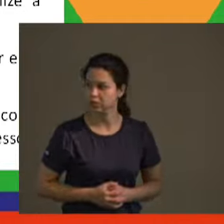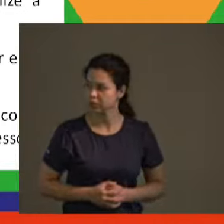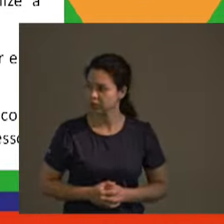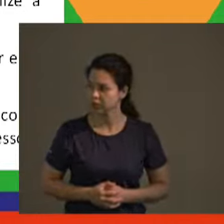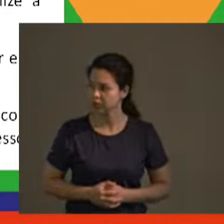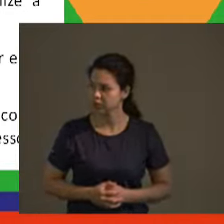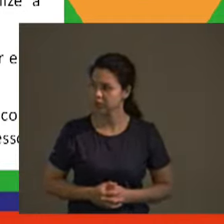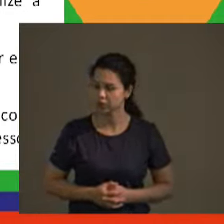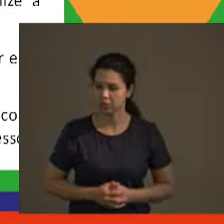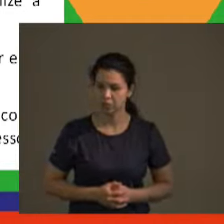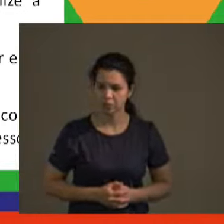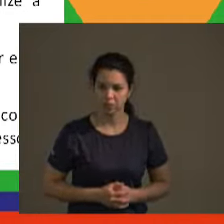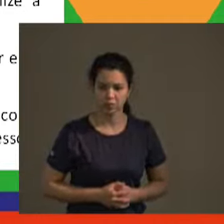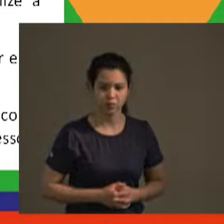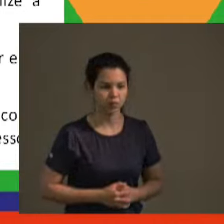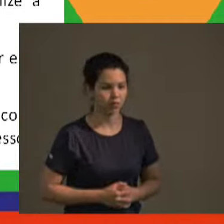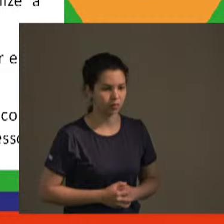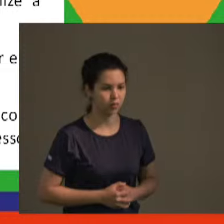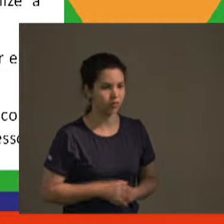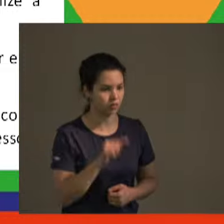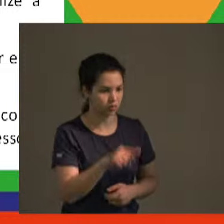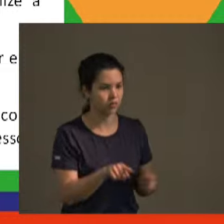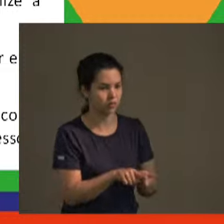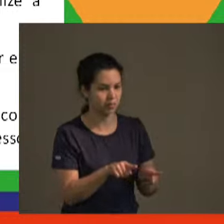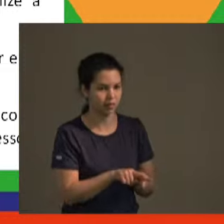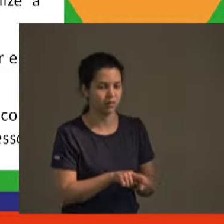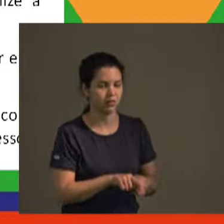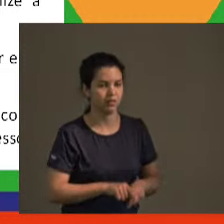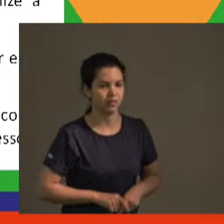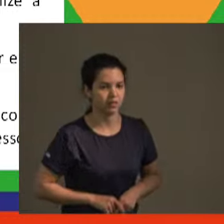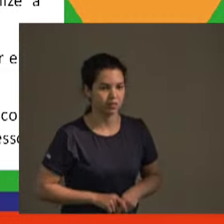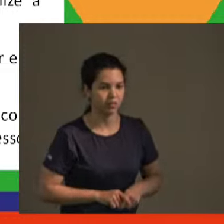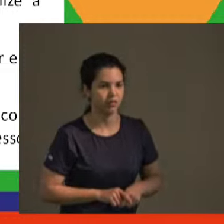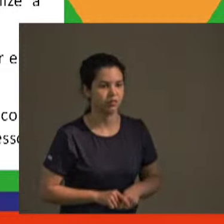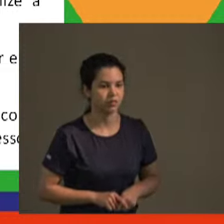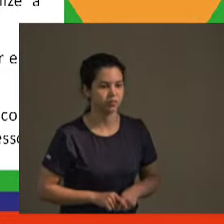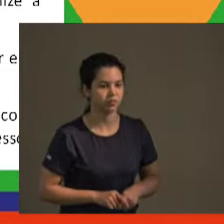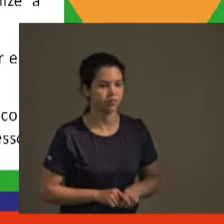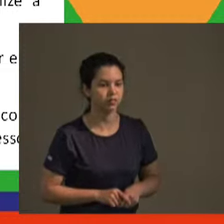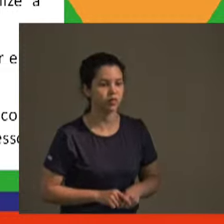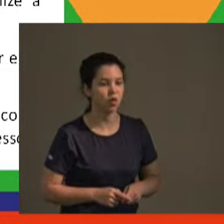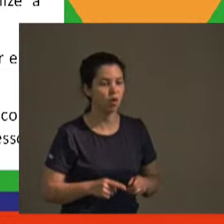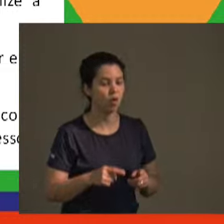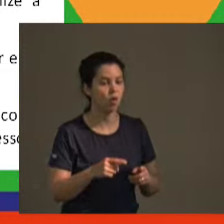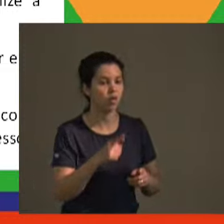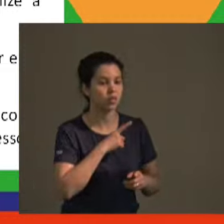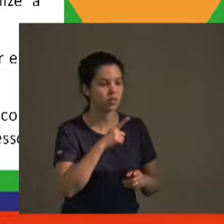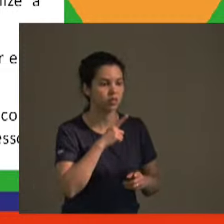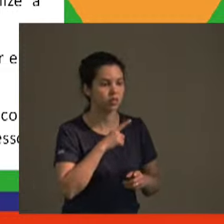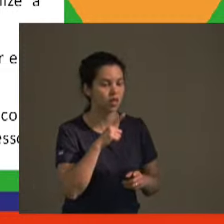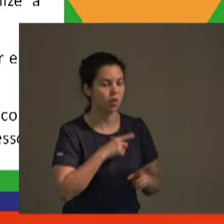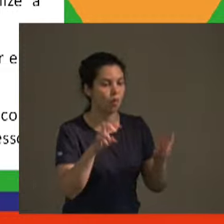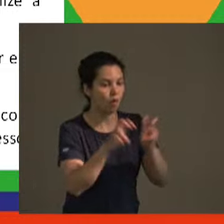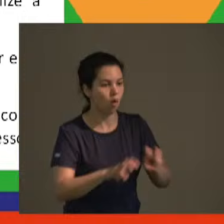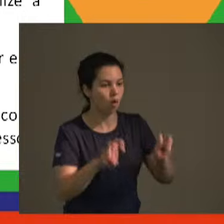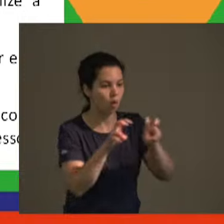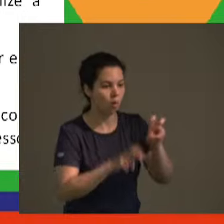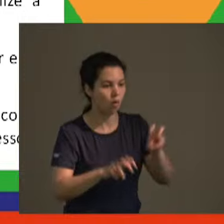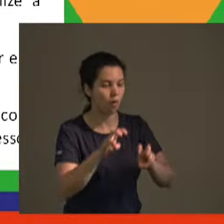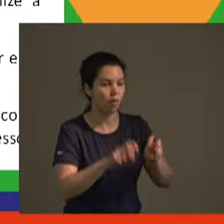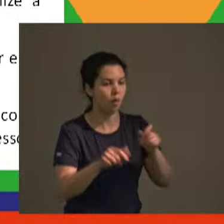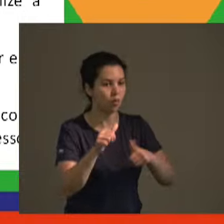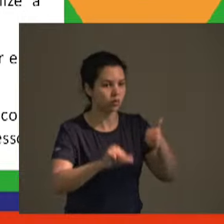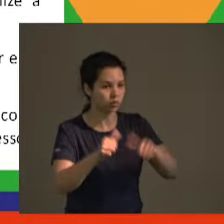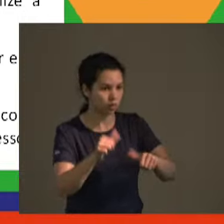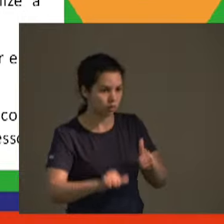fora não, viu? Três. Lançamento do portal do Observatório de Monitoramento das Ações do Novo